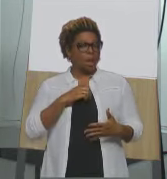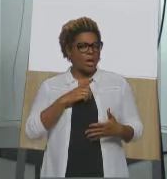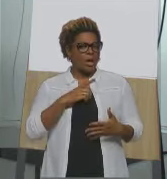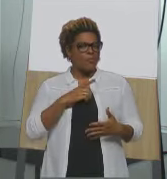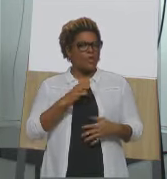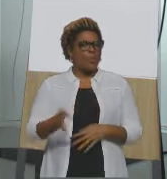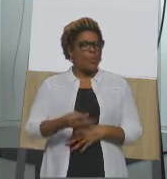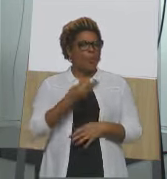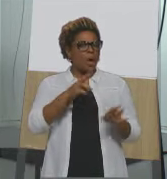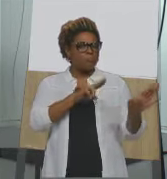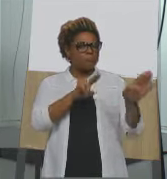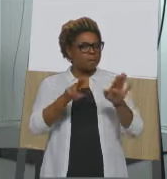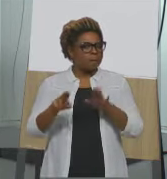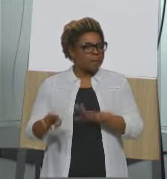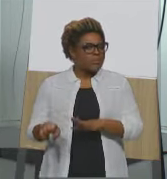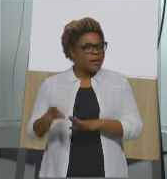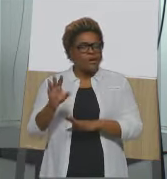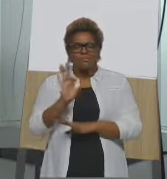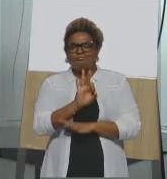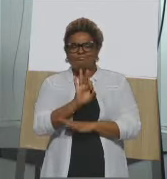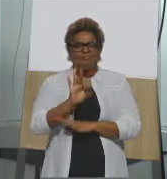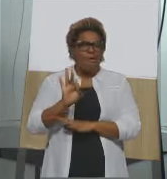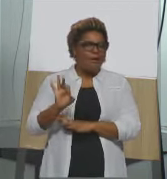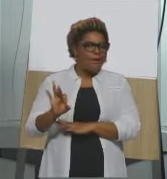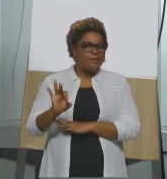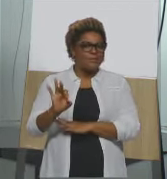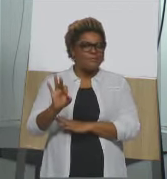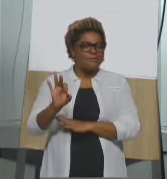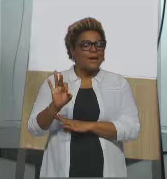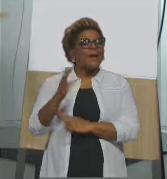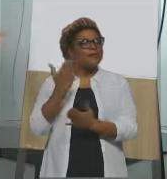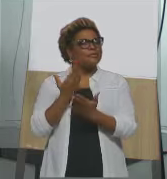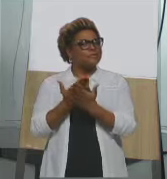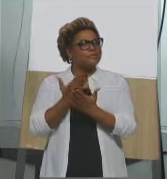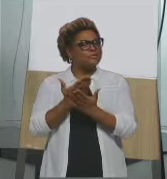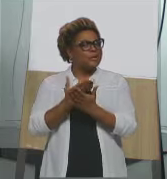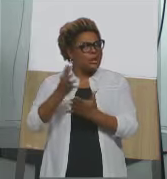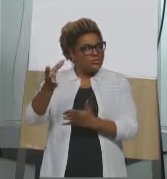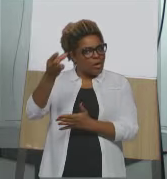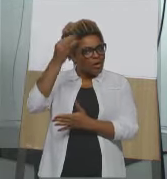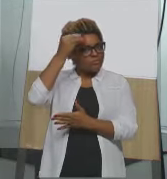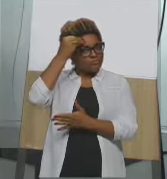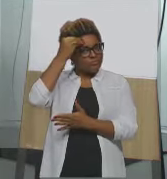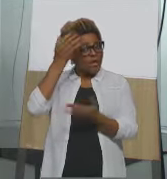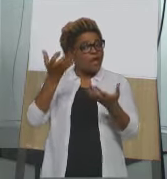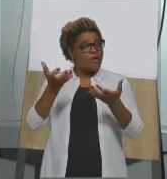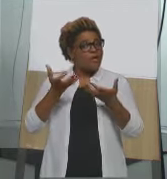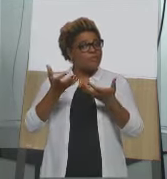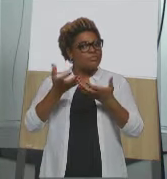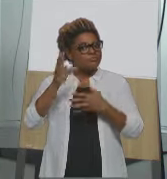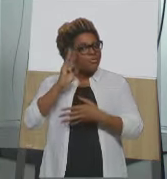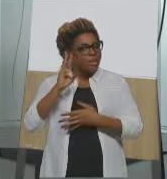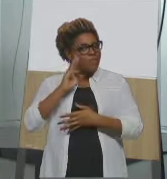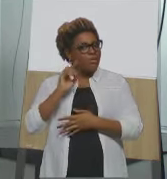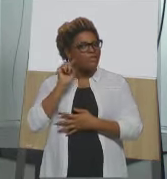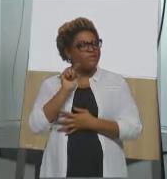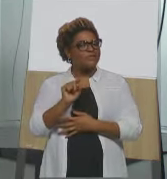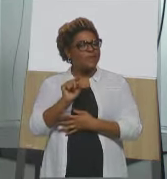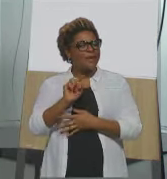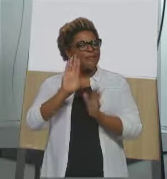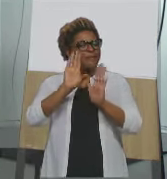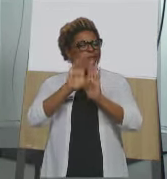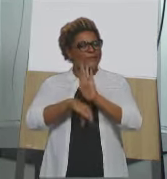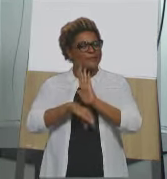semanas assim, muito legal as aulas, e eu quero retomar com vocês esses conceitos, porque nós consideramos importante